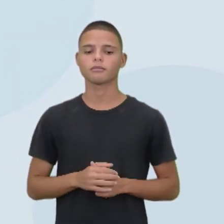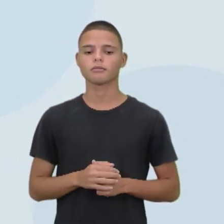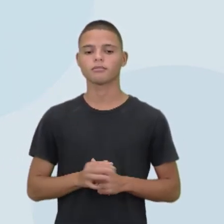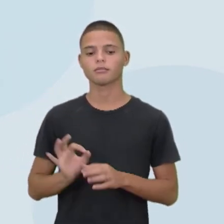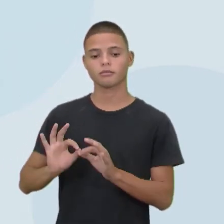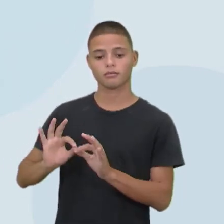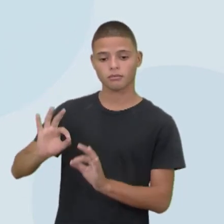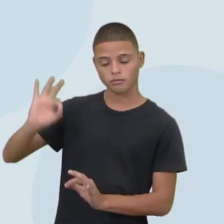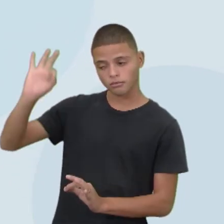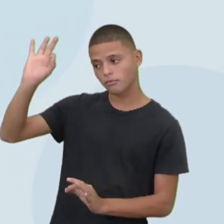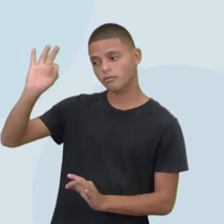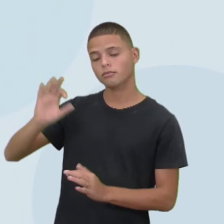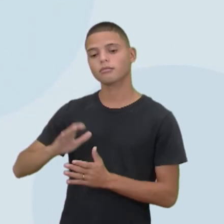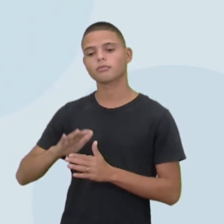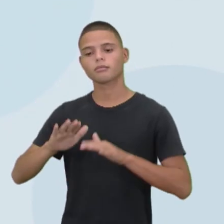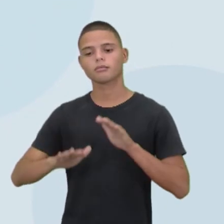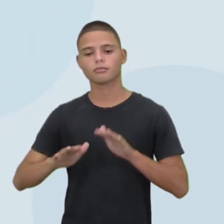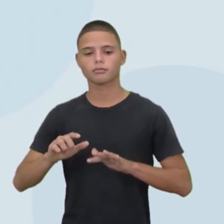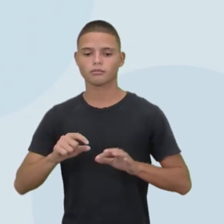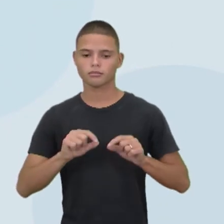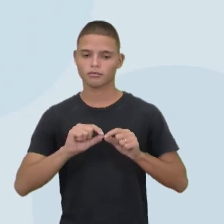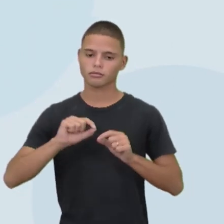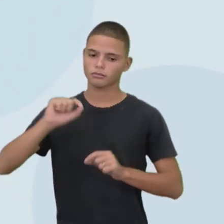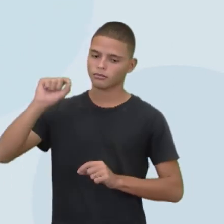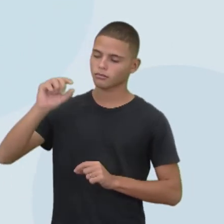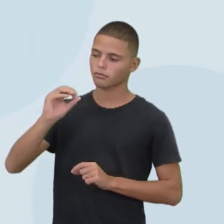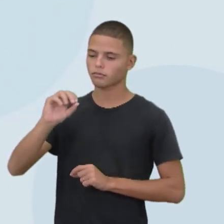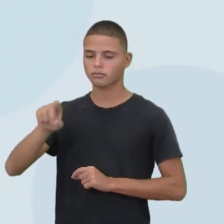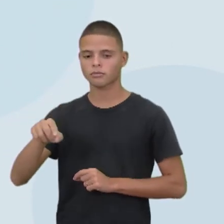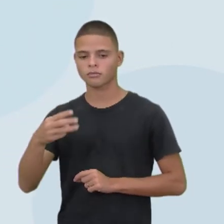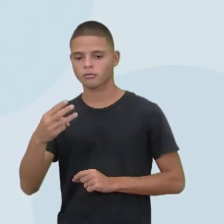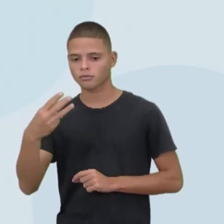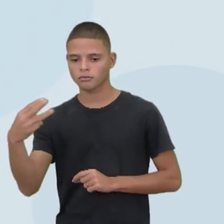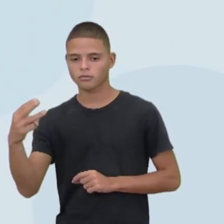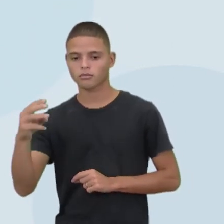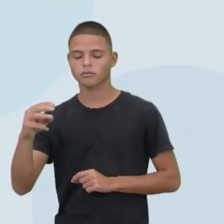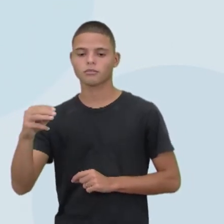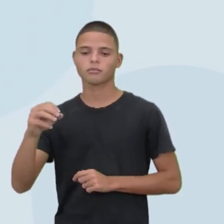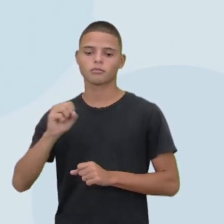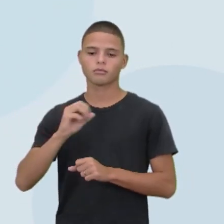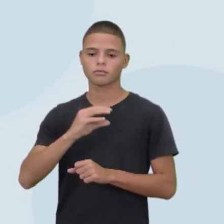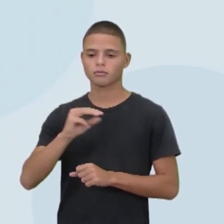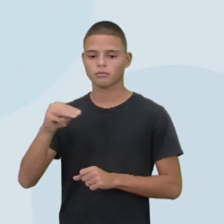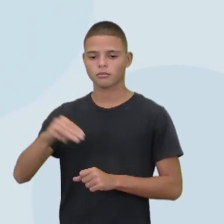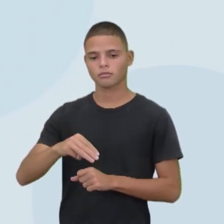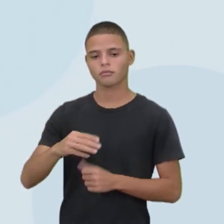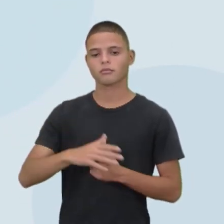de um objeto, sei lá, a régua tem o quê? 30 centímetros, o pedestal tem o quê?